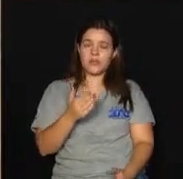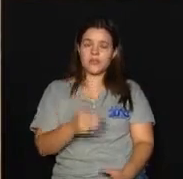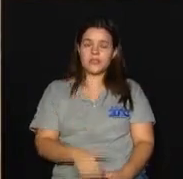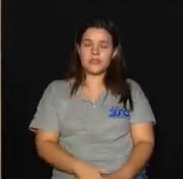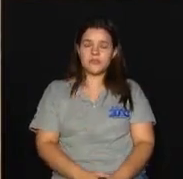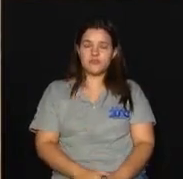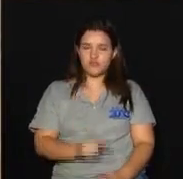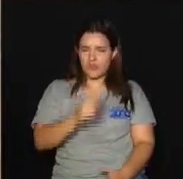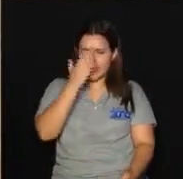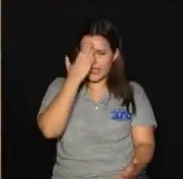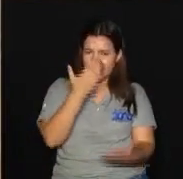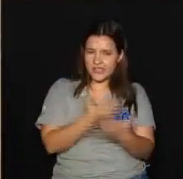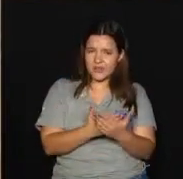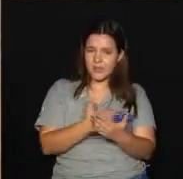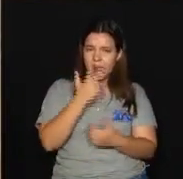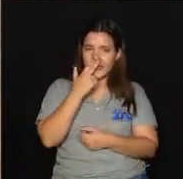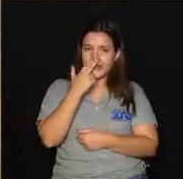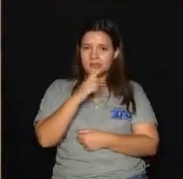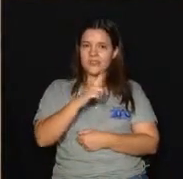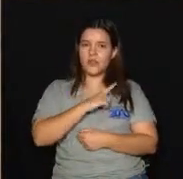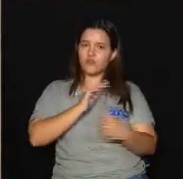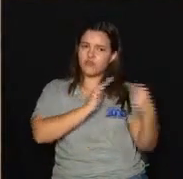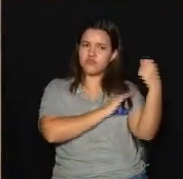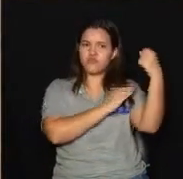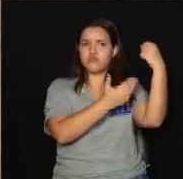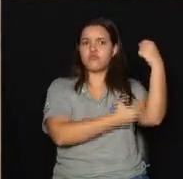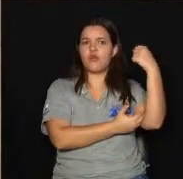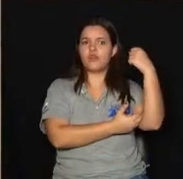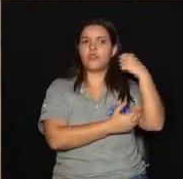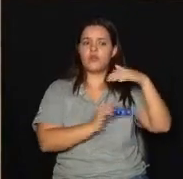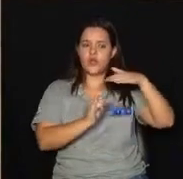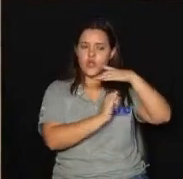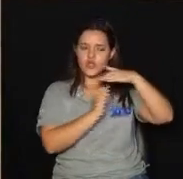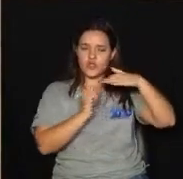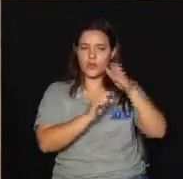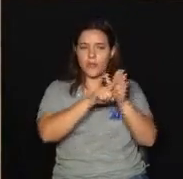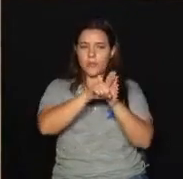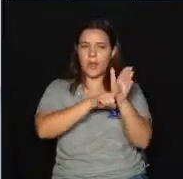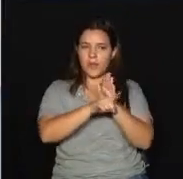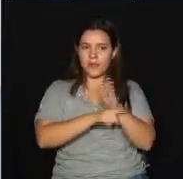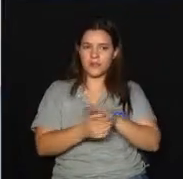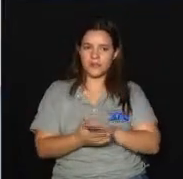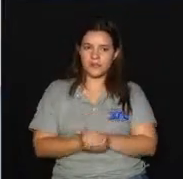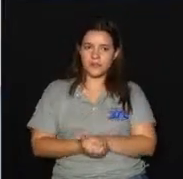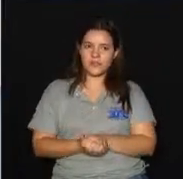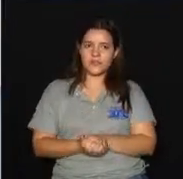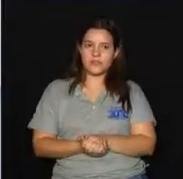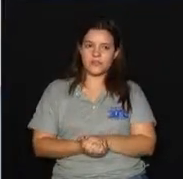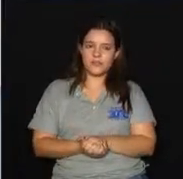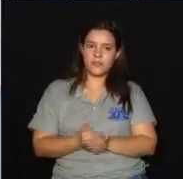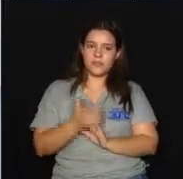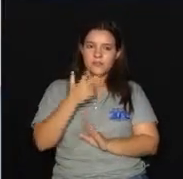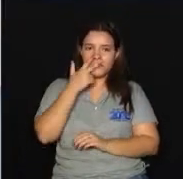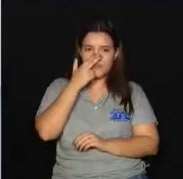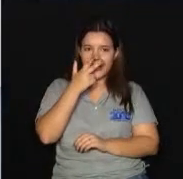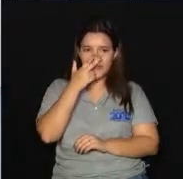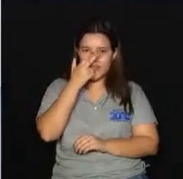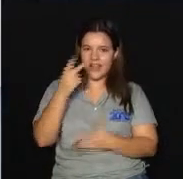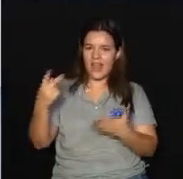Você acredita num fortalecimento até desses institutos de pesquisas que, quando eles erram, eles